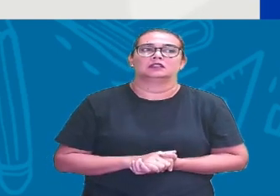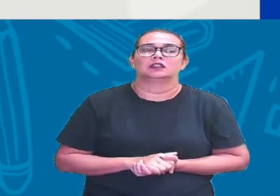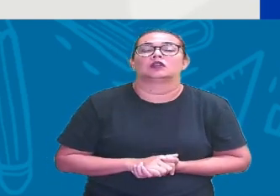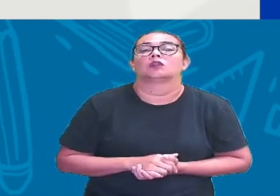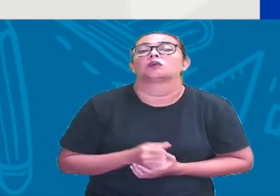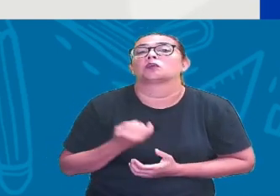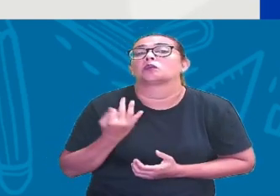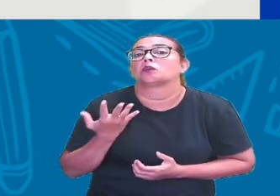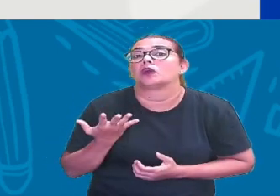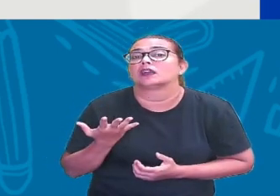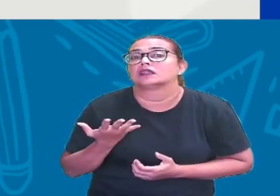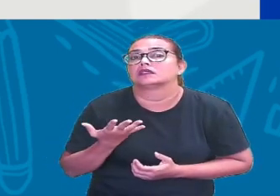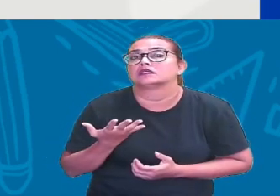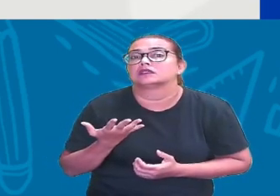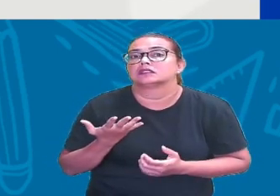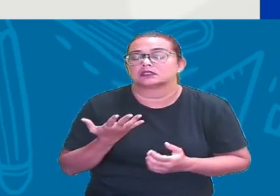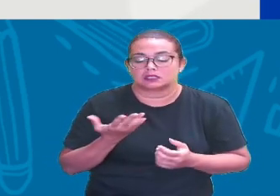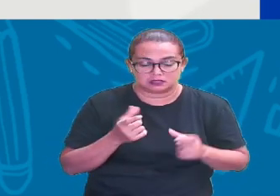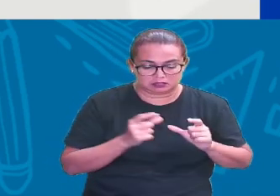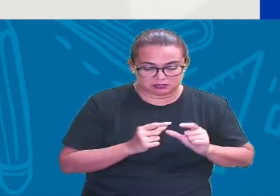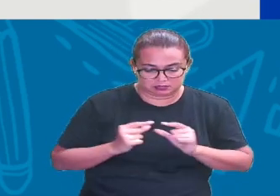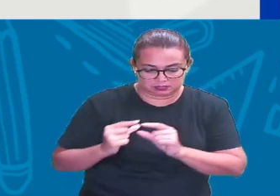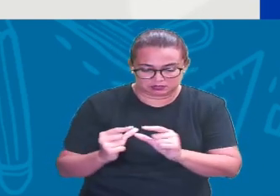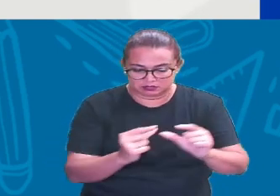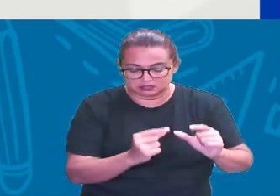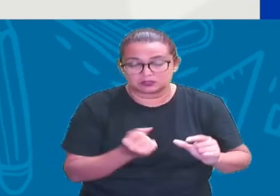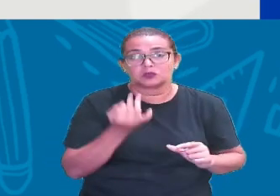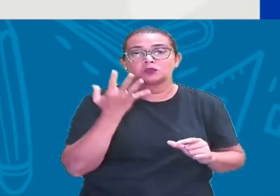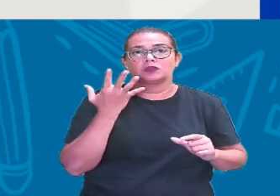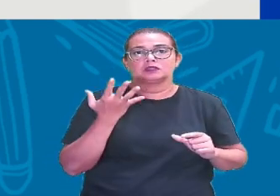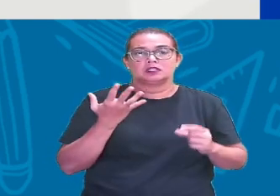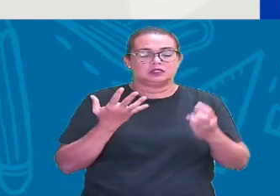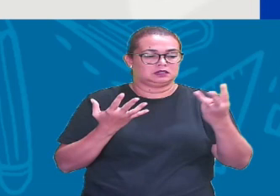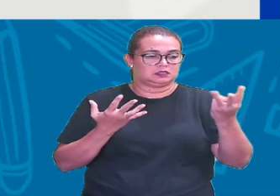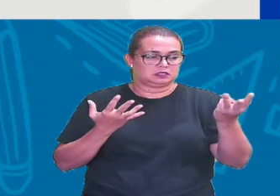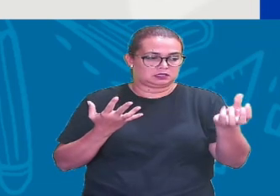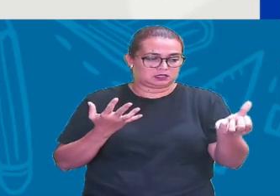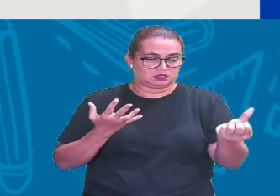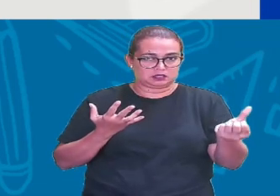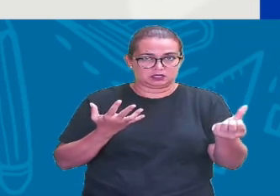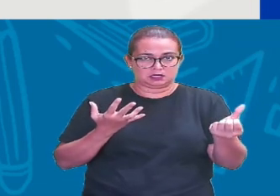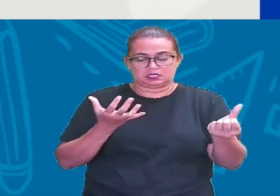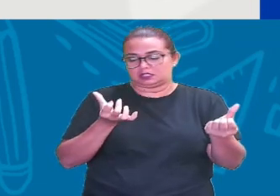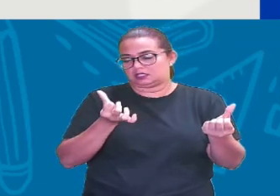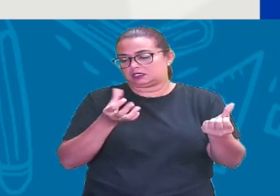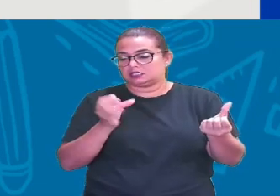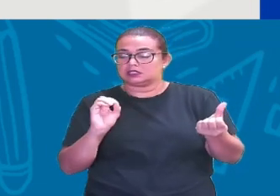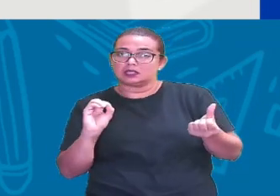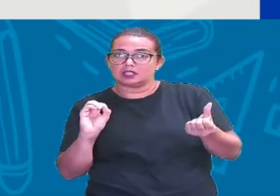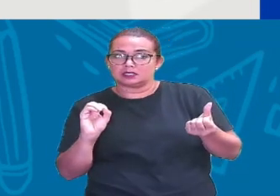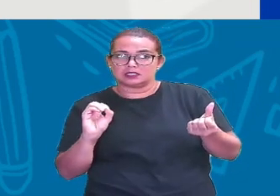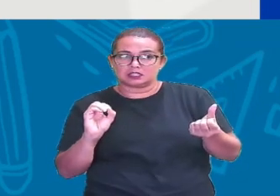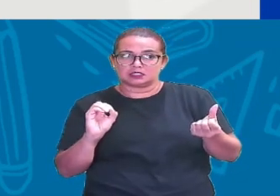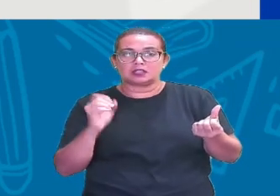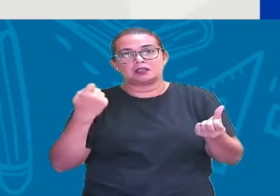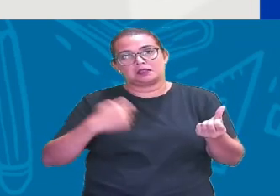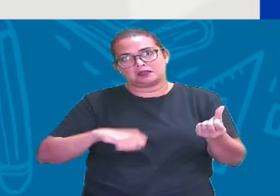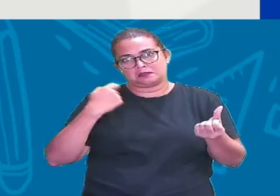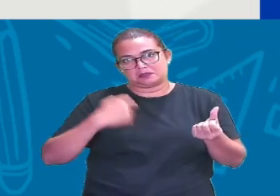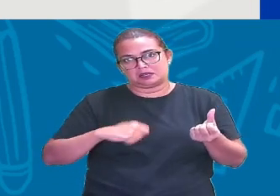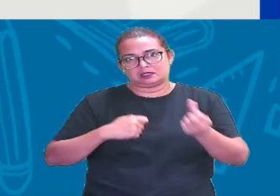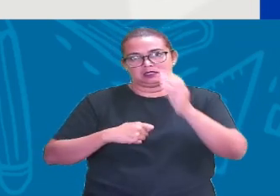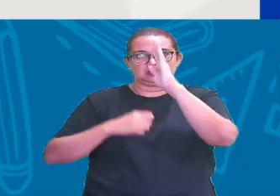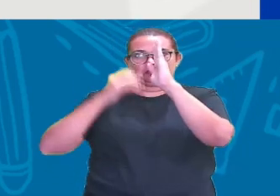quantos? Quantas são as peças aí do nosso probleminha? 36 e 60. Então, temos que